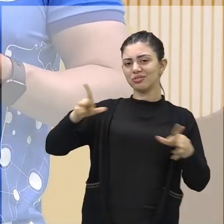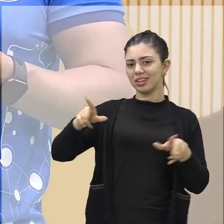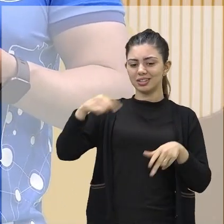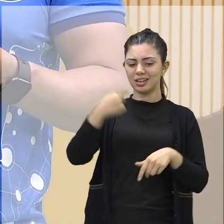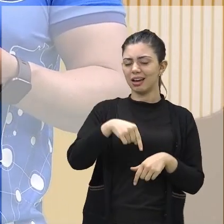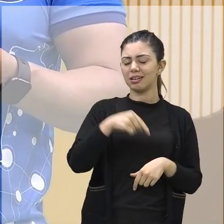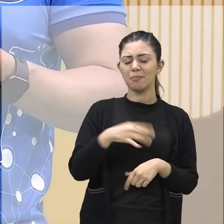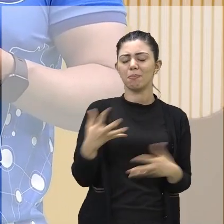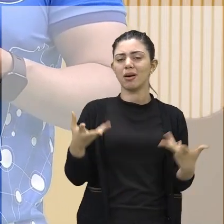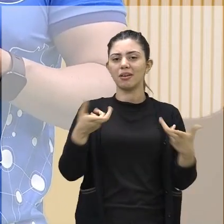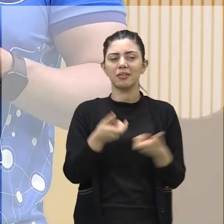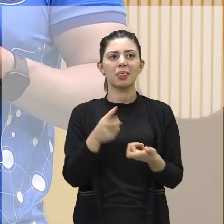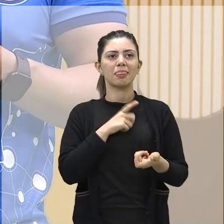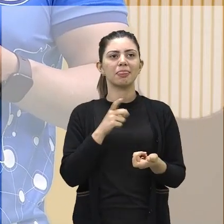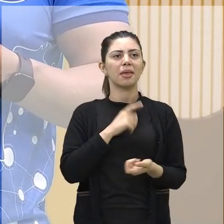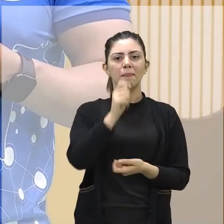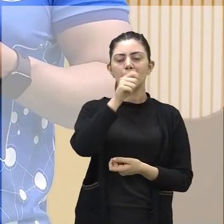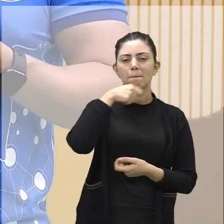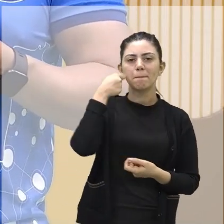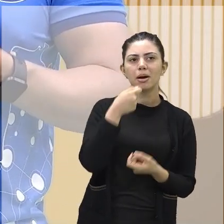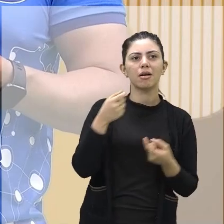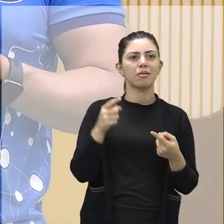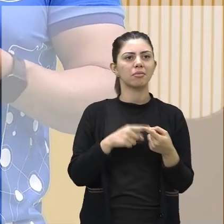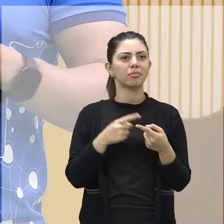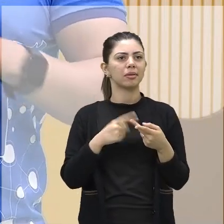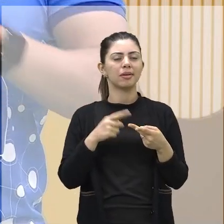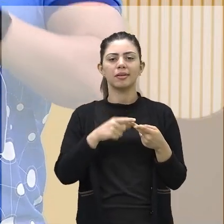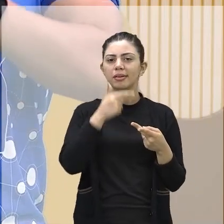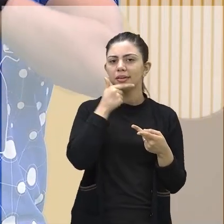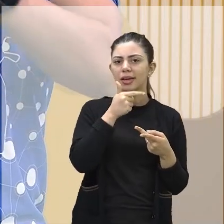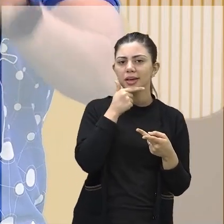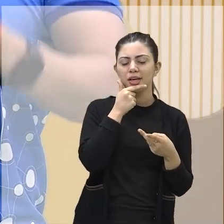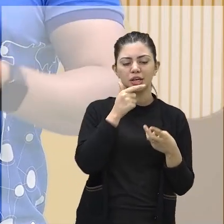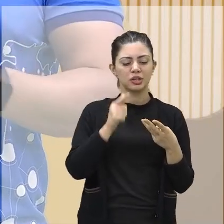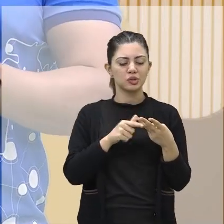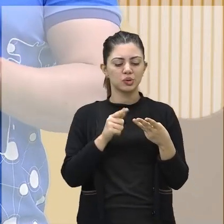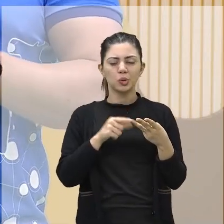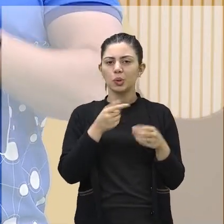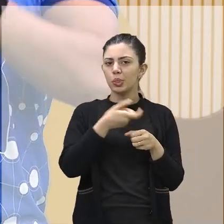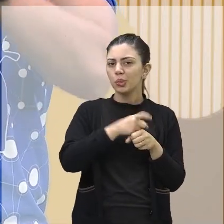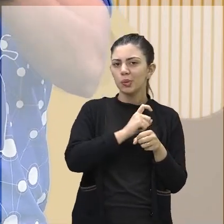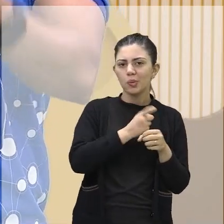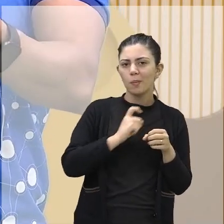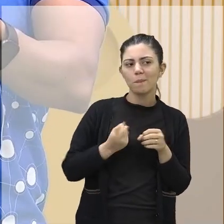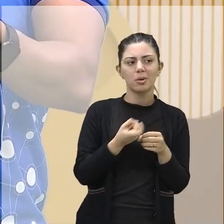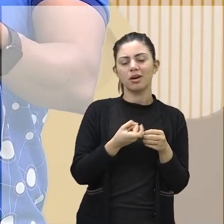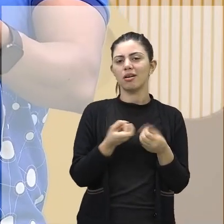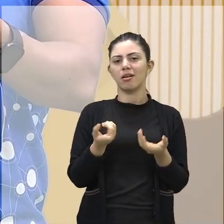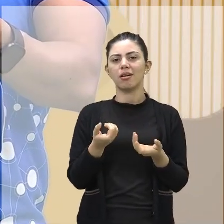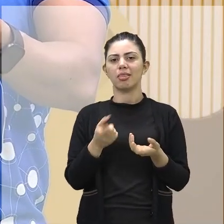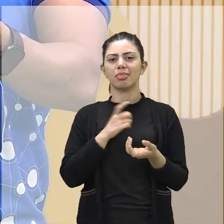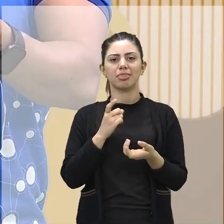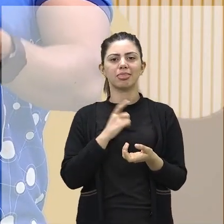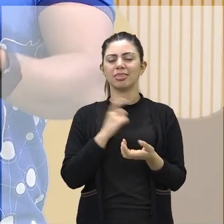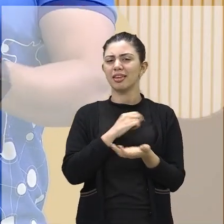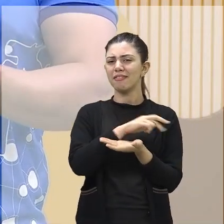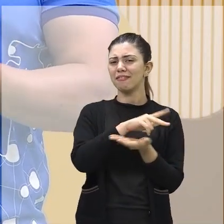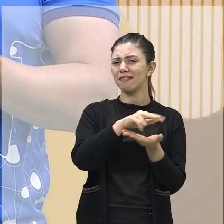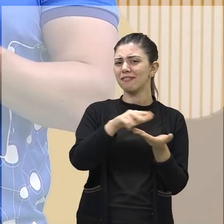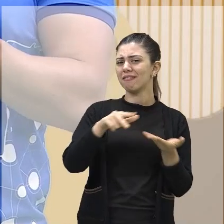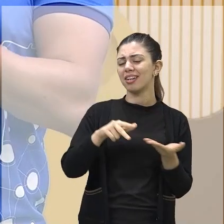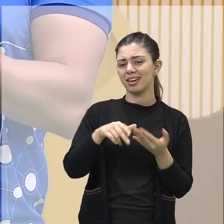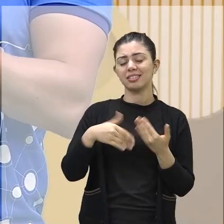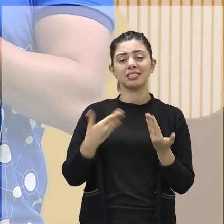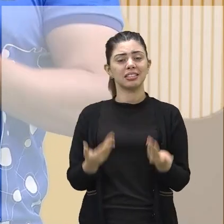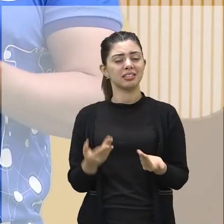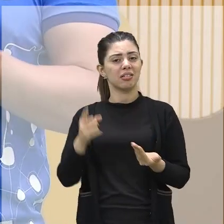coalho, banana assada, não é isso? Tucumã. Então é muita cara do Amazonas. Então você olha e você já identifica